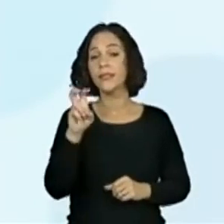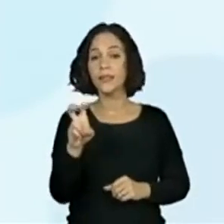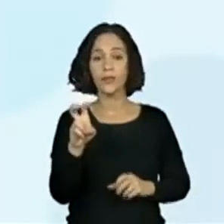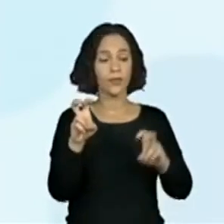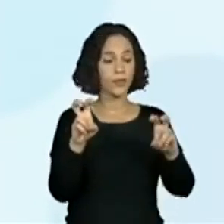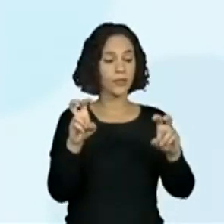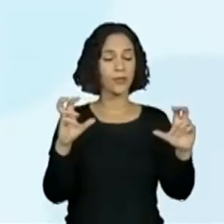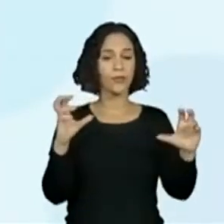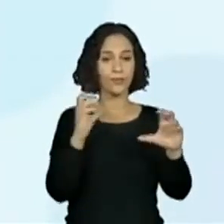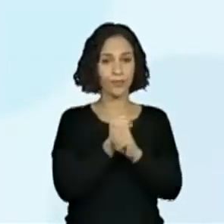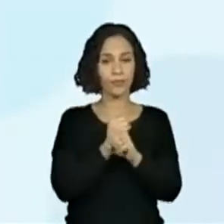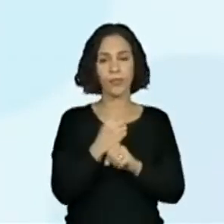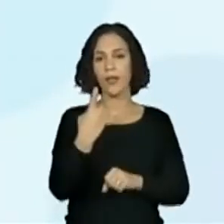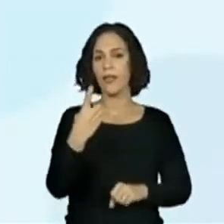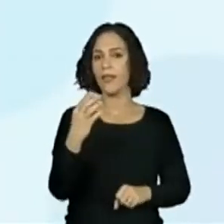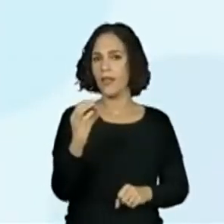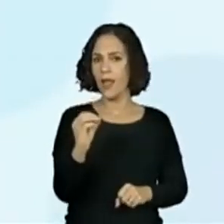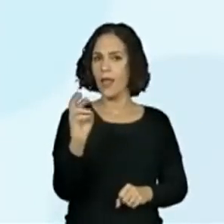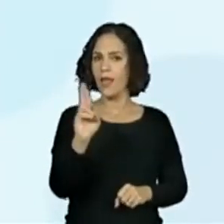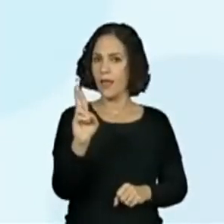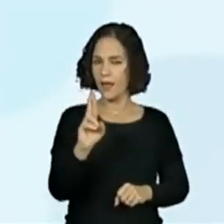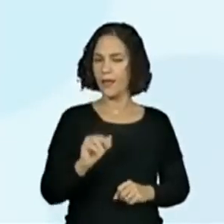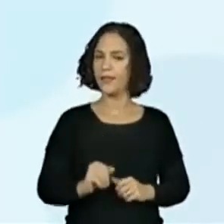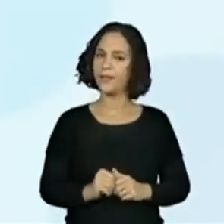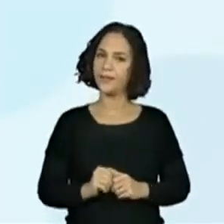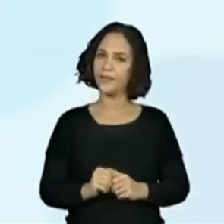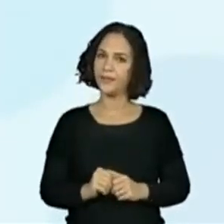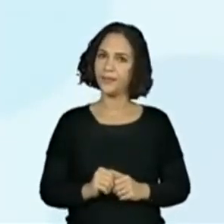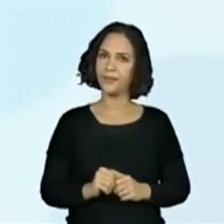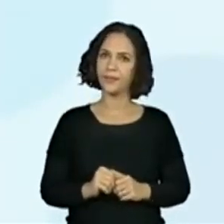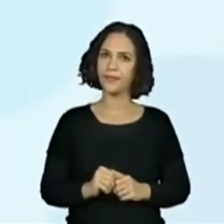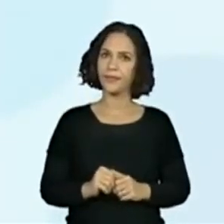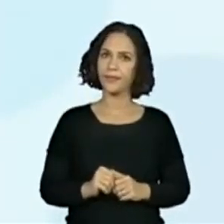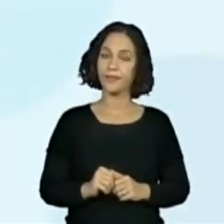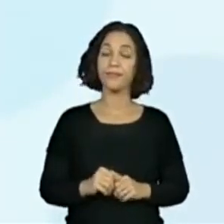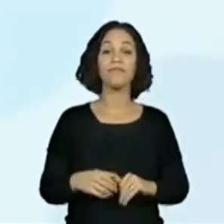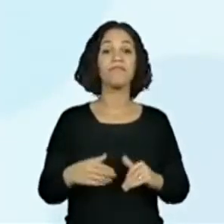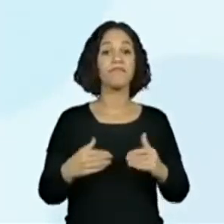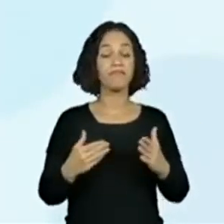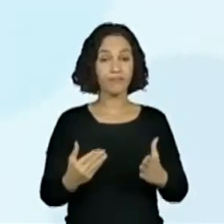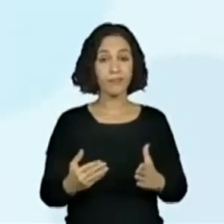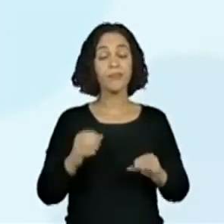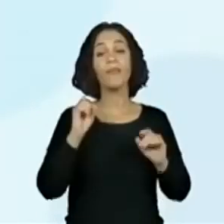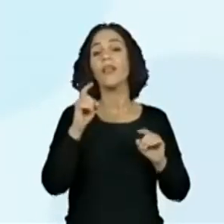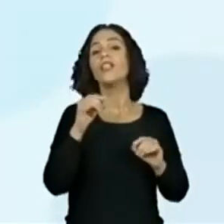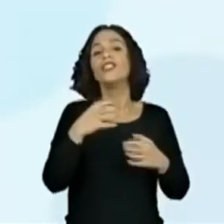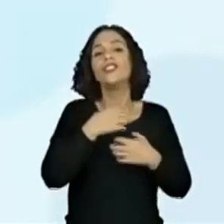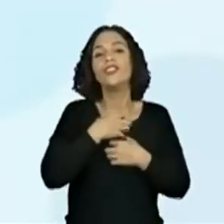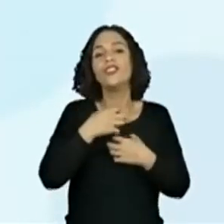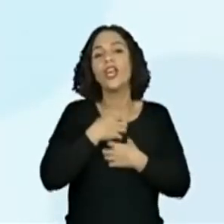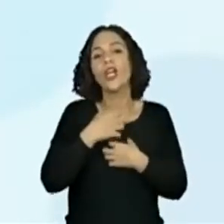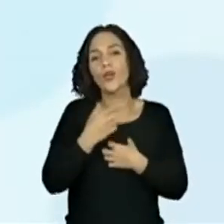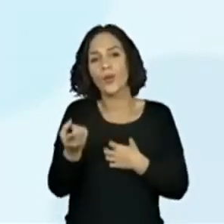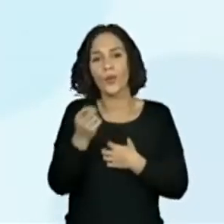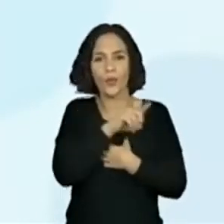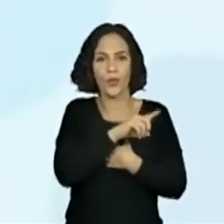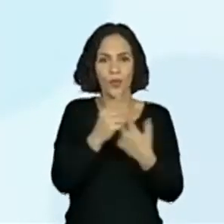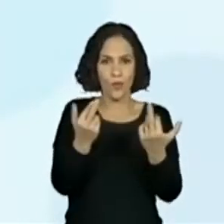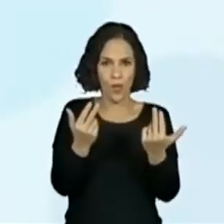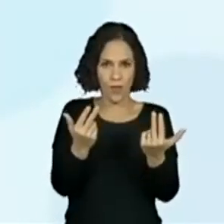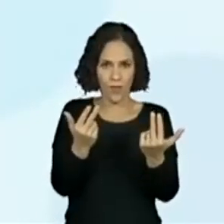5. R$10. R$10. E seguir na mesma proposta que a gente fez na